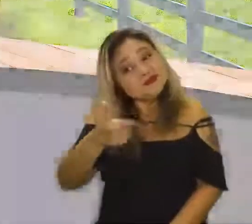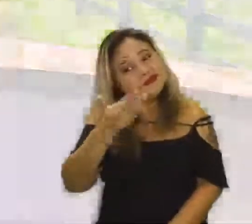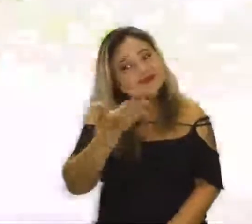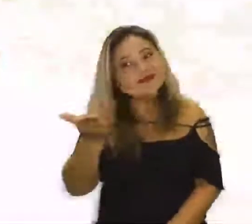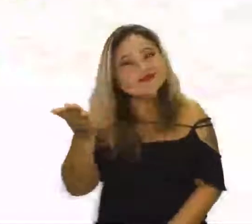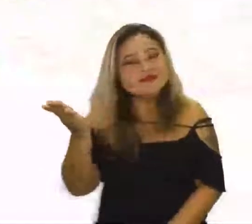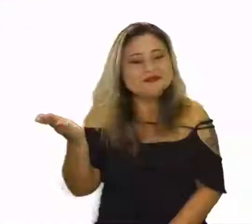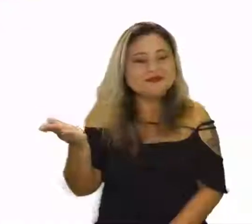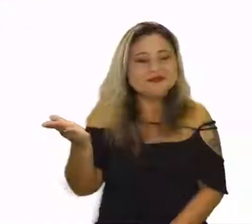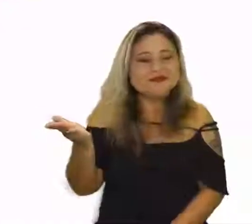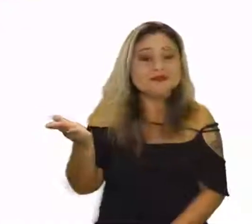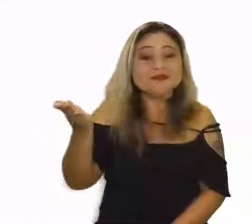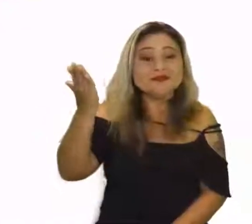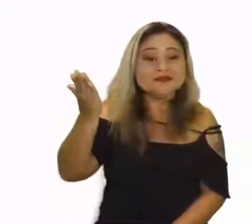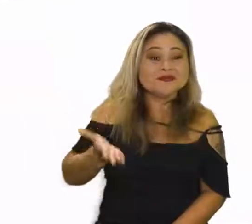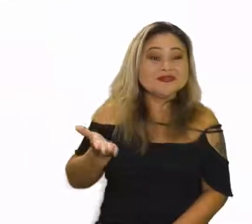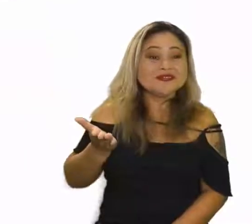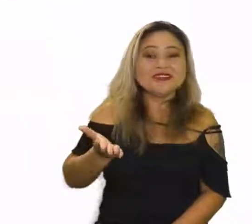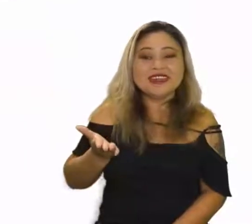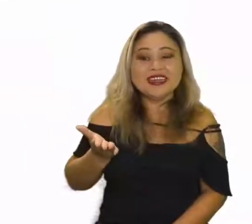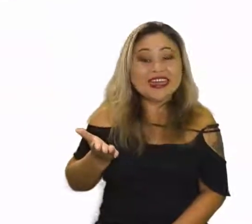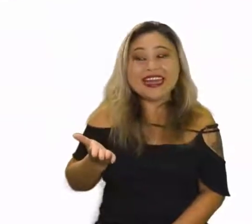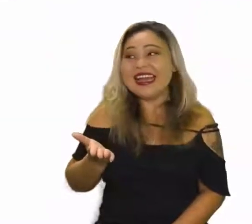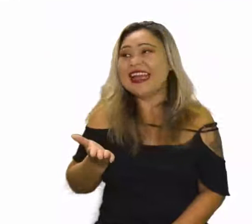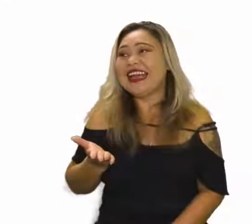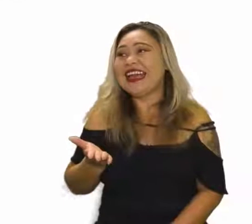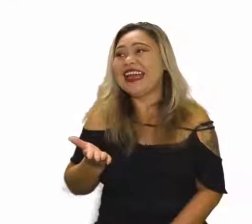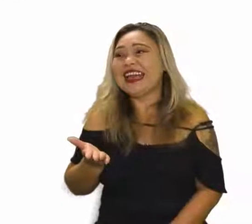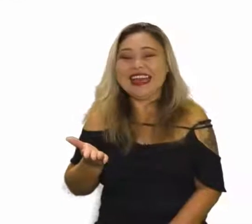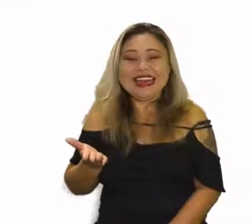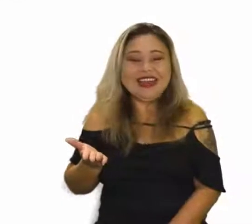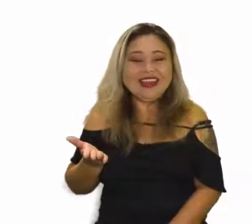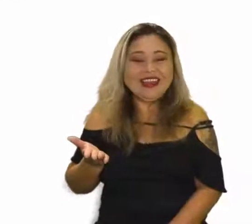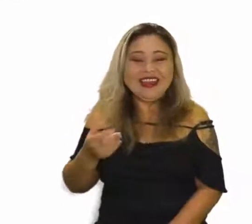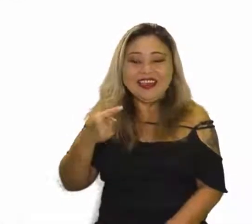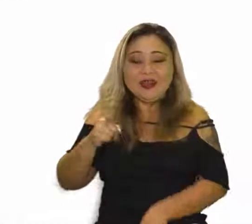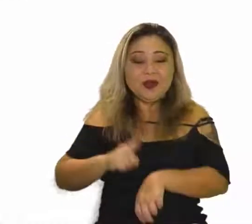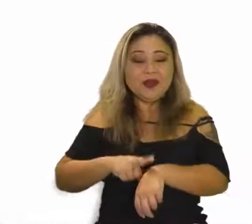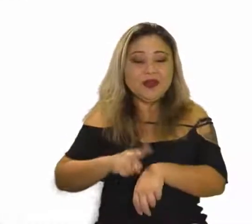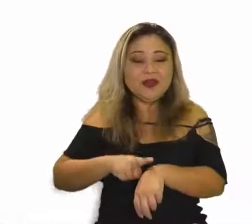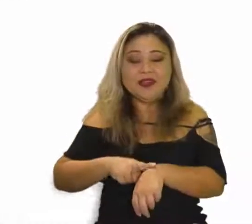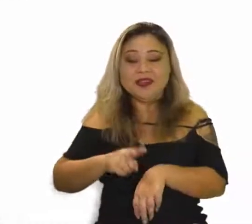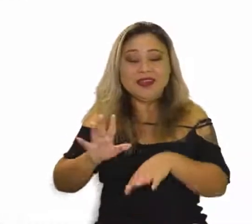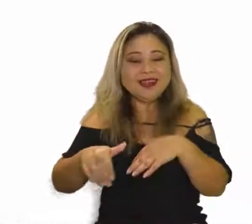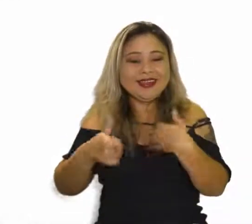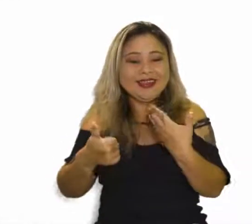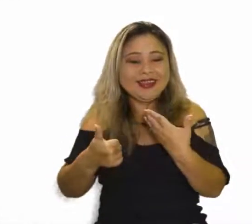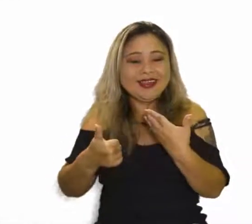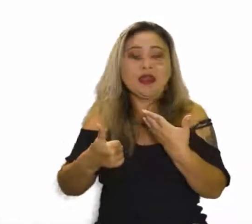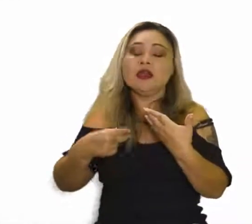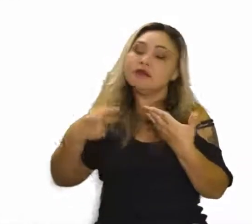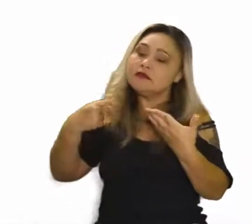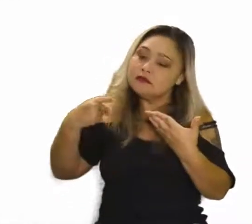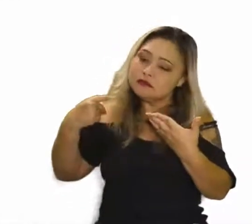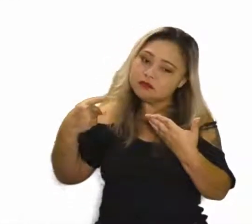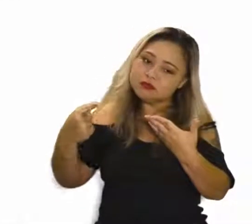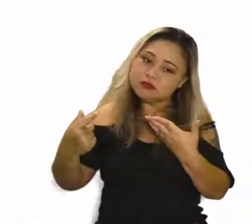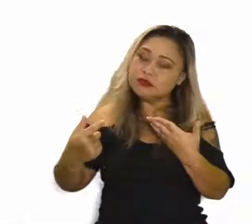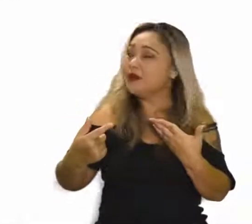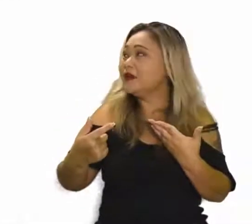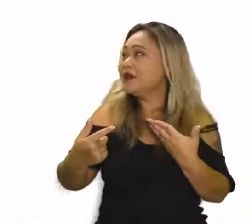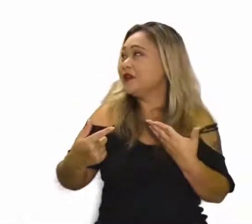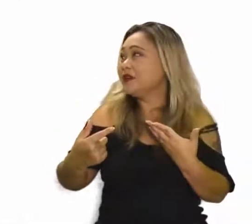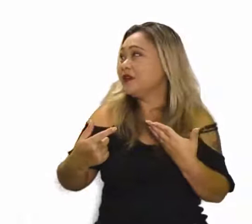Vamos para a tela, não saí nem do segundo slide. Tá, que ospa. Longevidade.